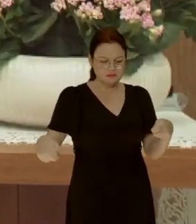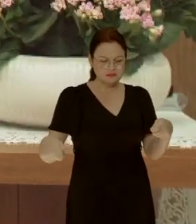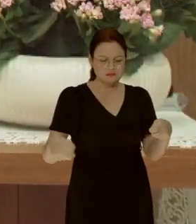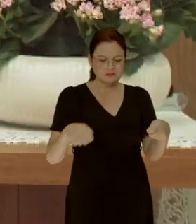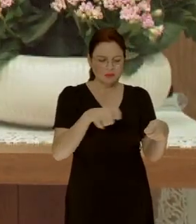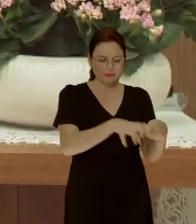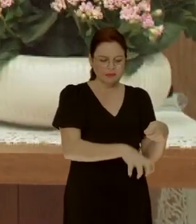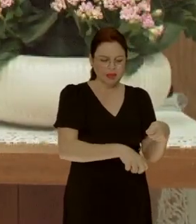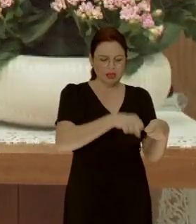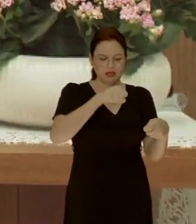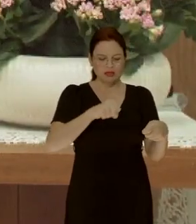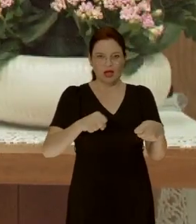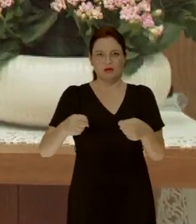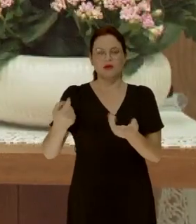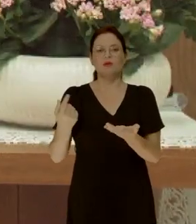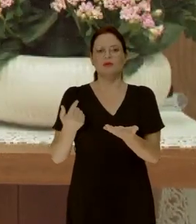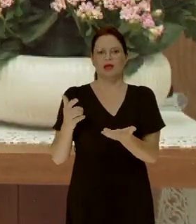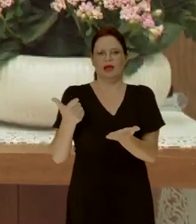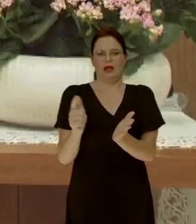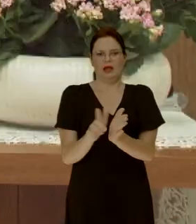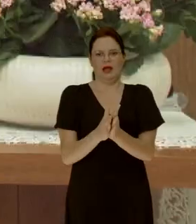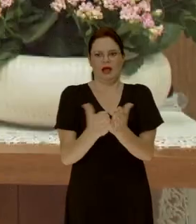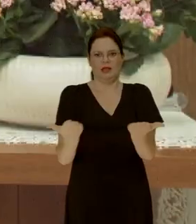um diário.